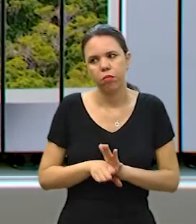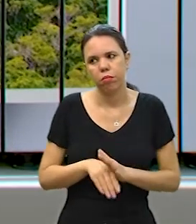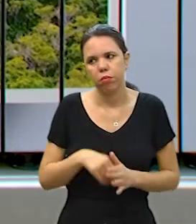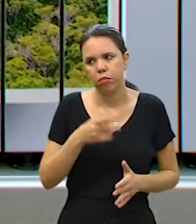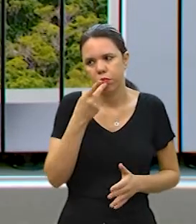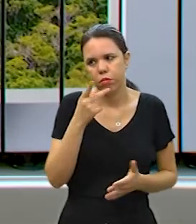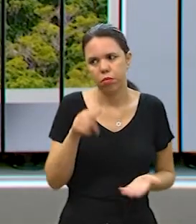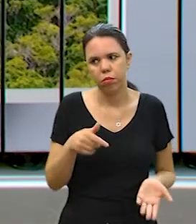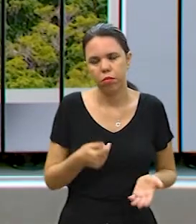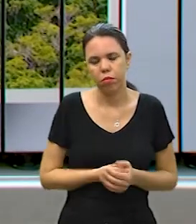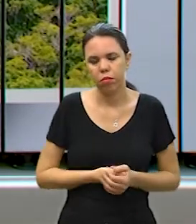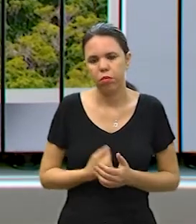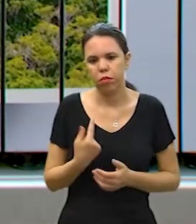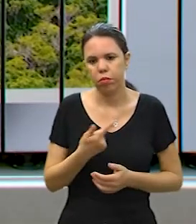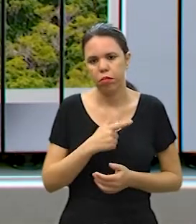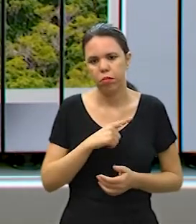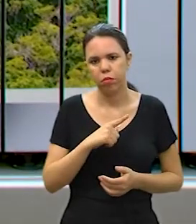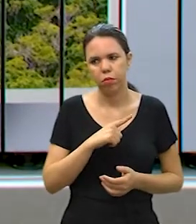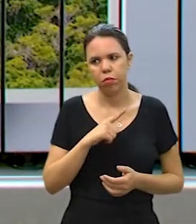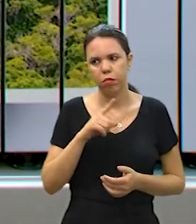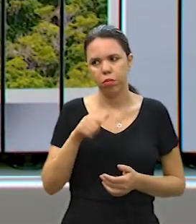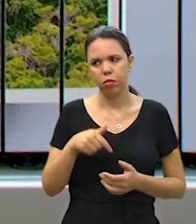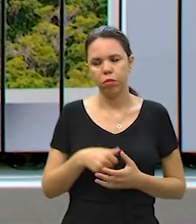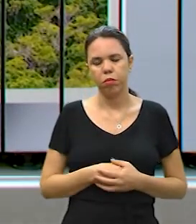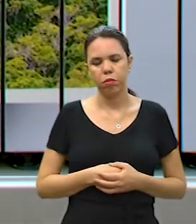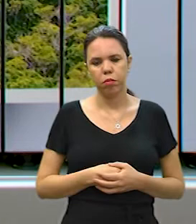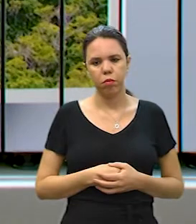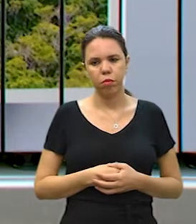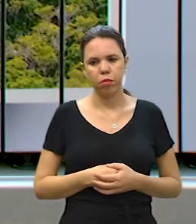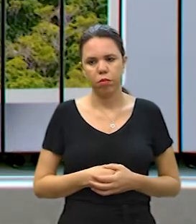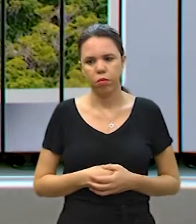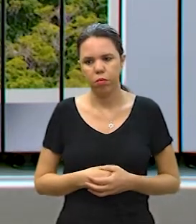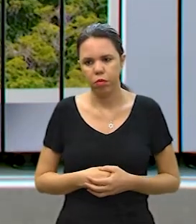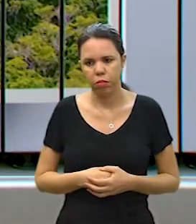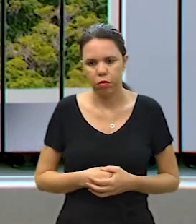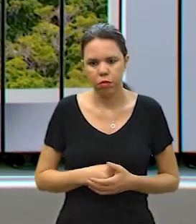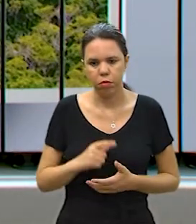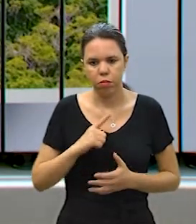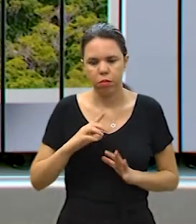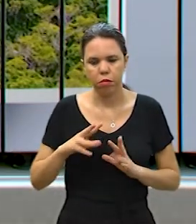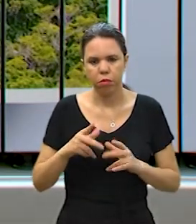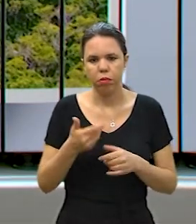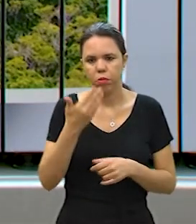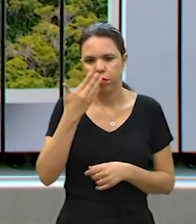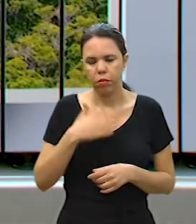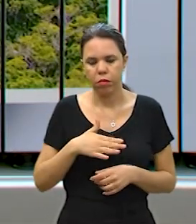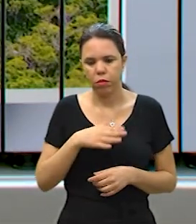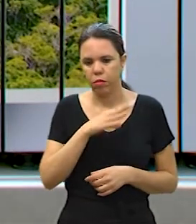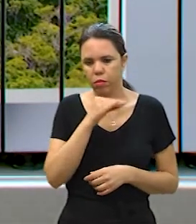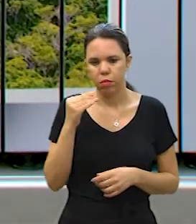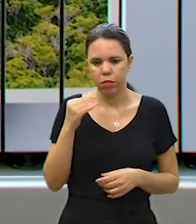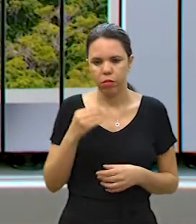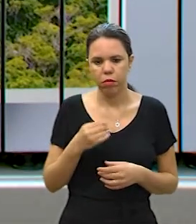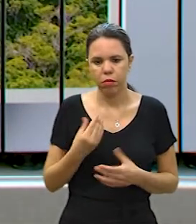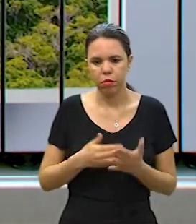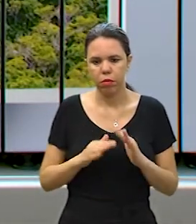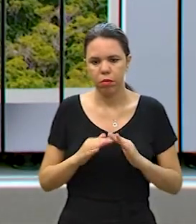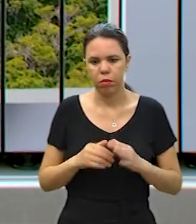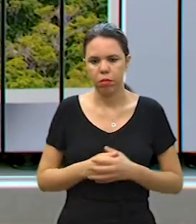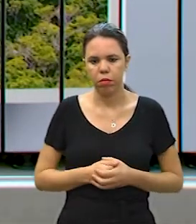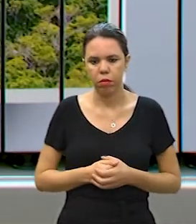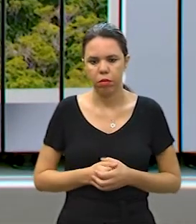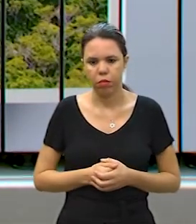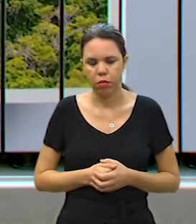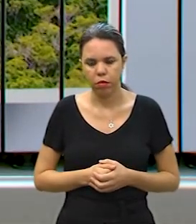isso, nós tenhamos essa condição, né? De ter toda criança, todo adolescente na escola